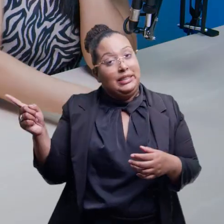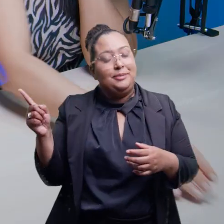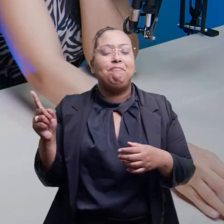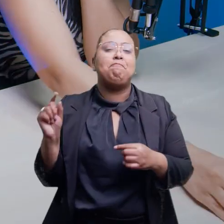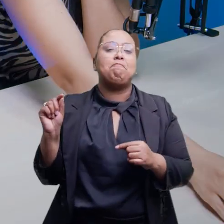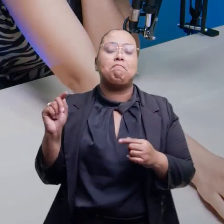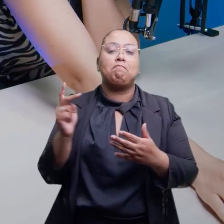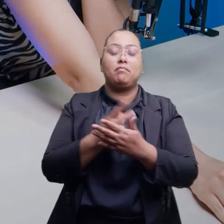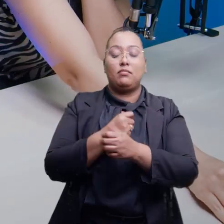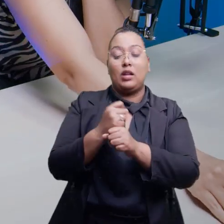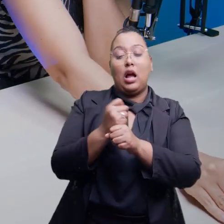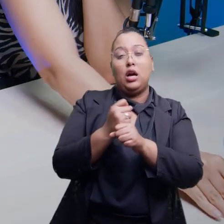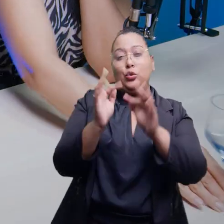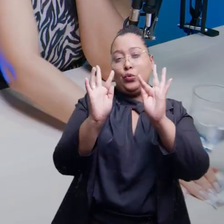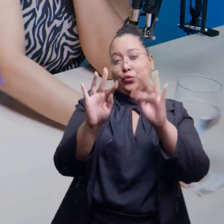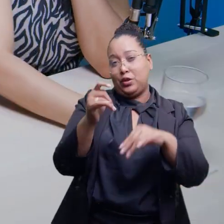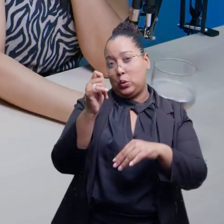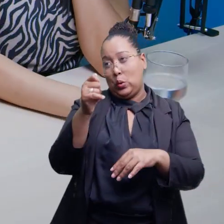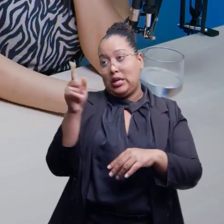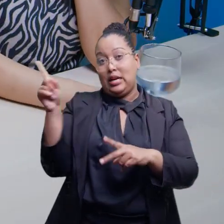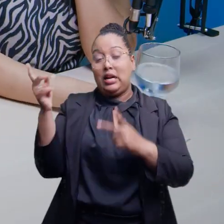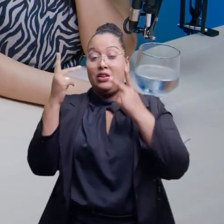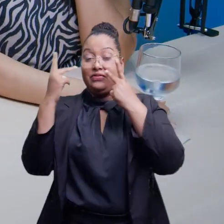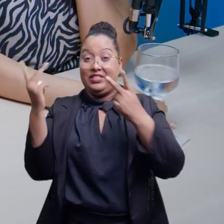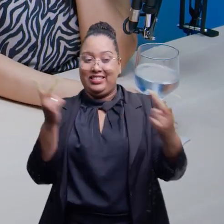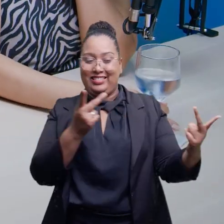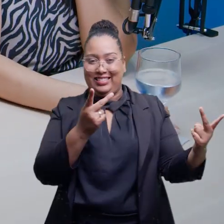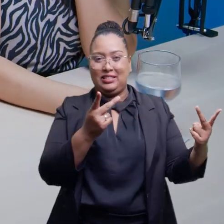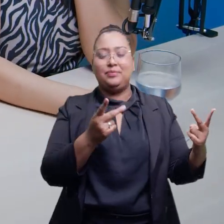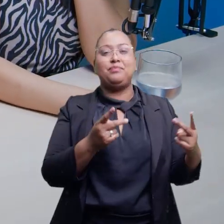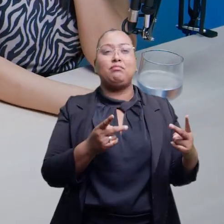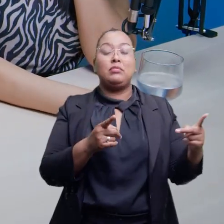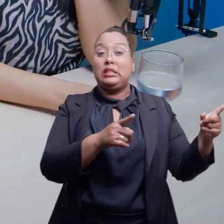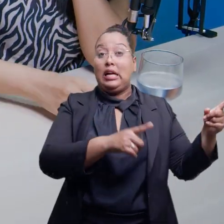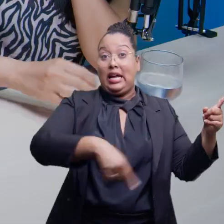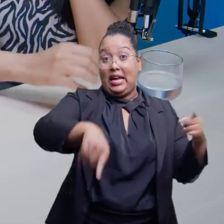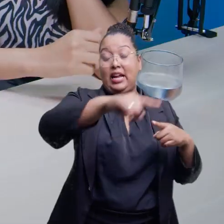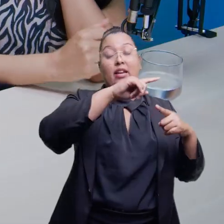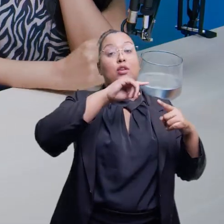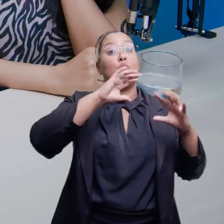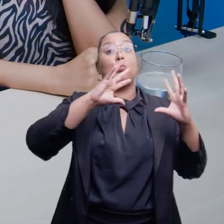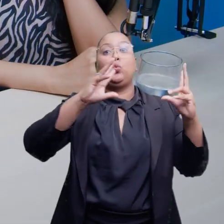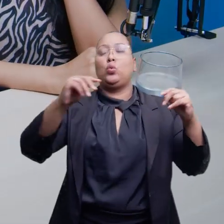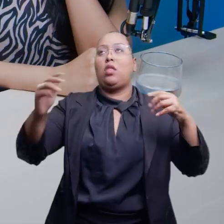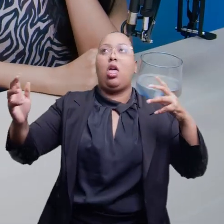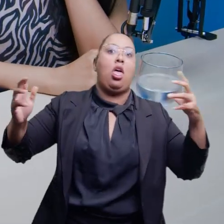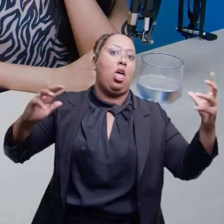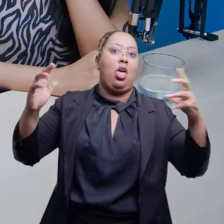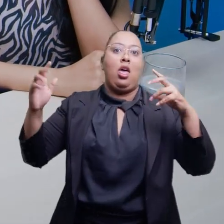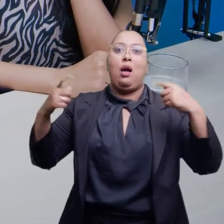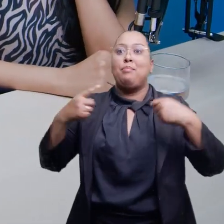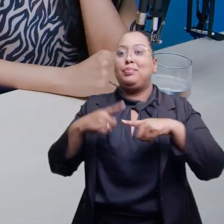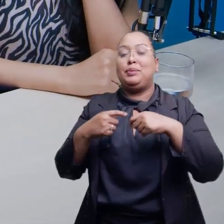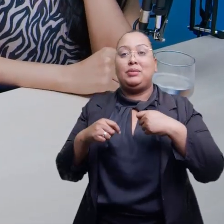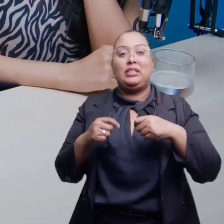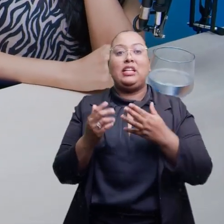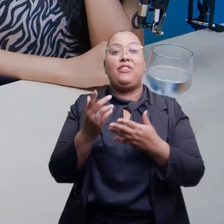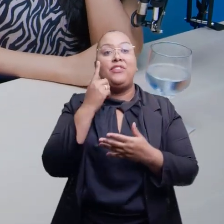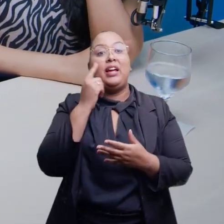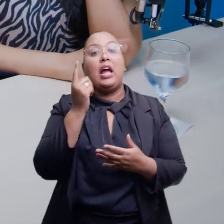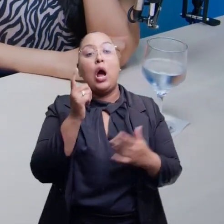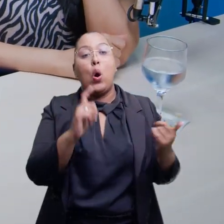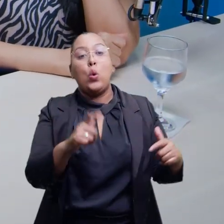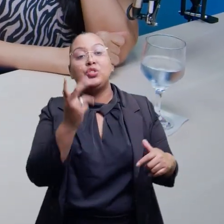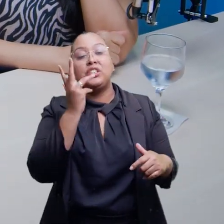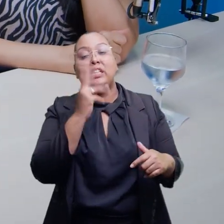foi justamente no final do ano visitar esse abrigo. Que foi onde estava uma correria louca, porque final do ano, precisa ver onde